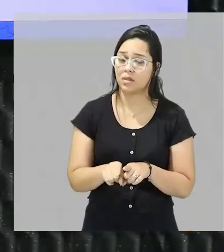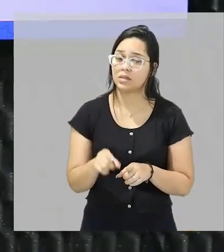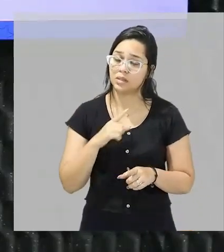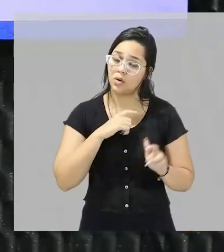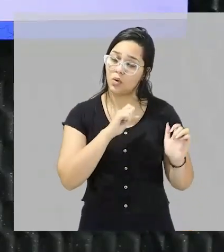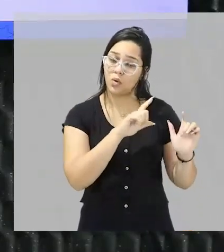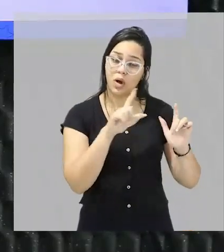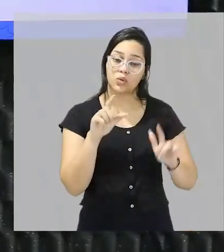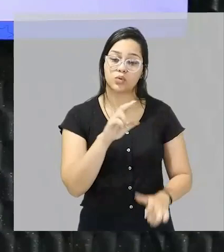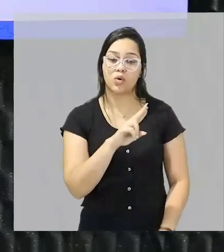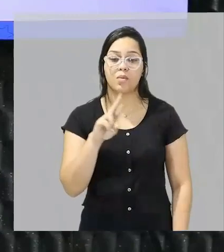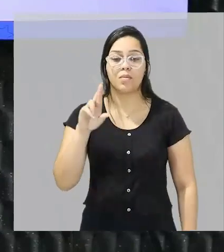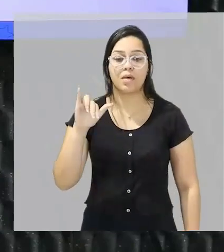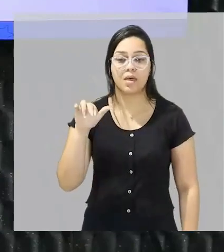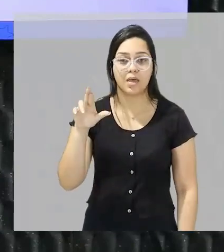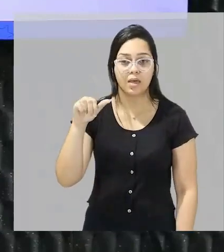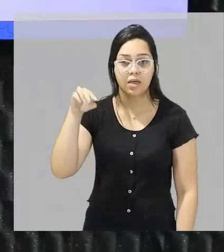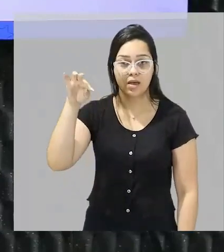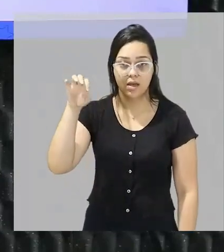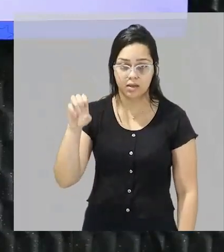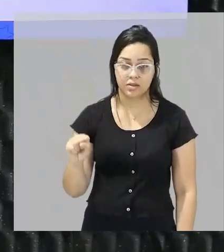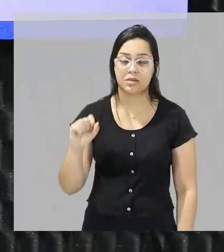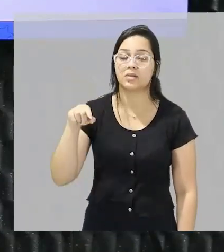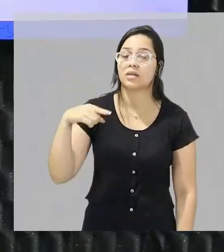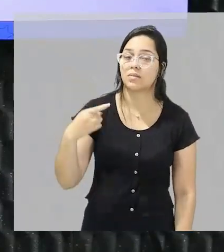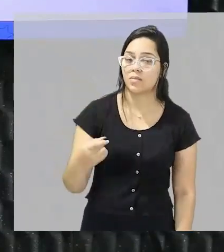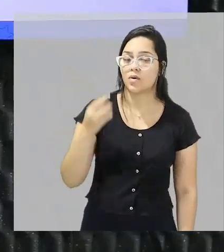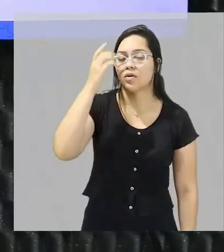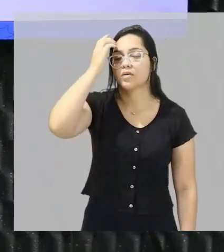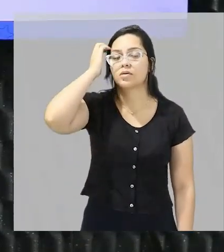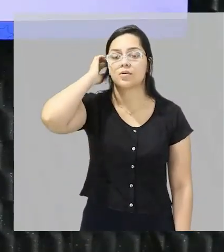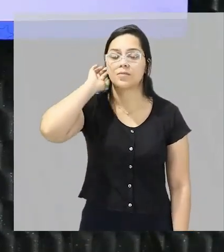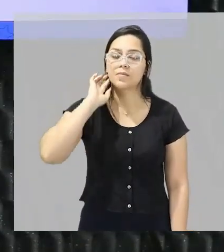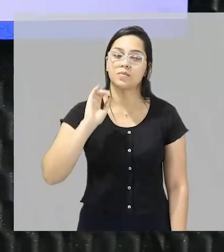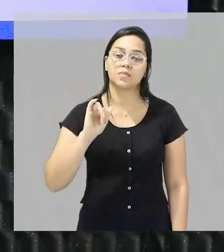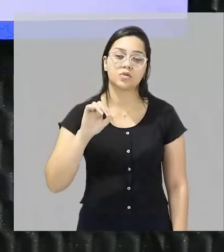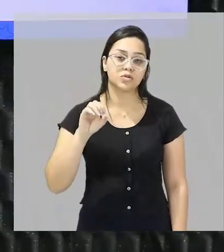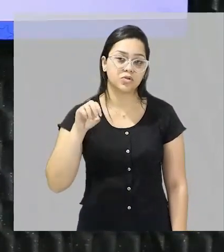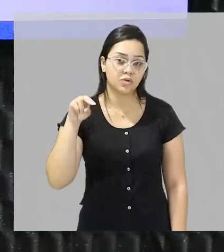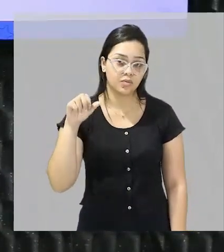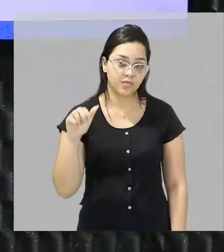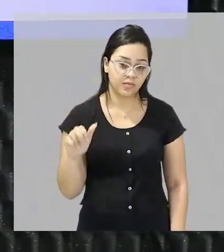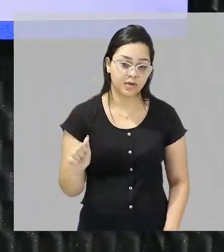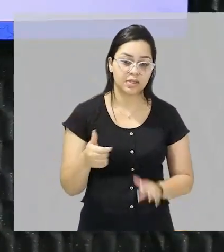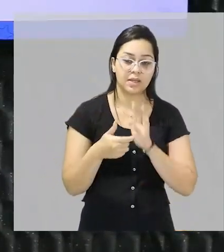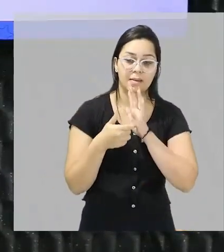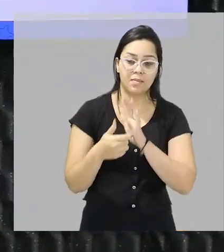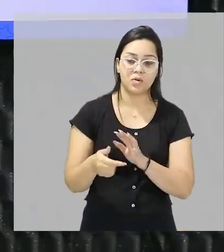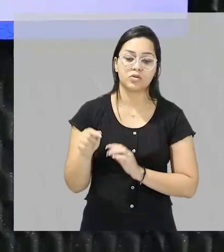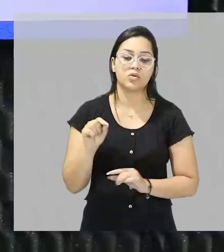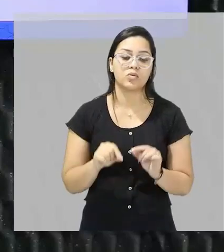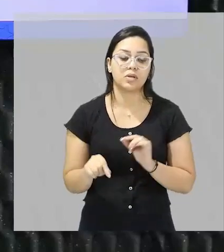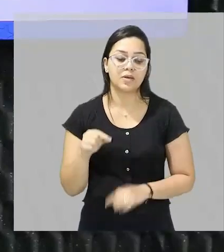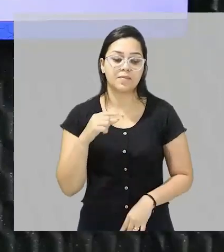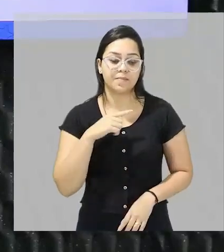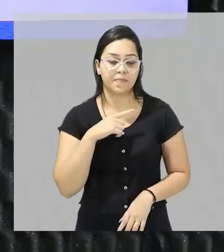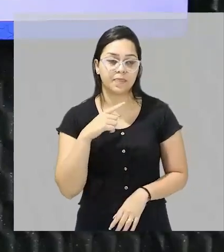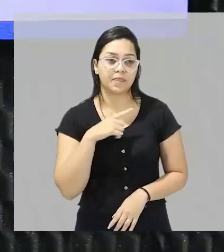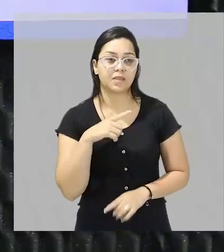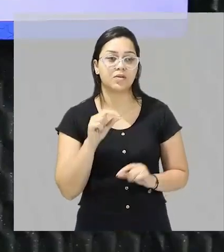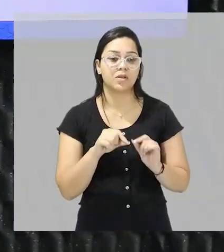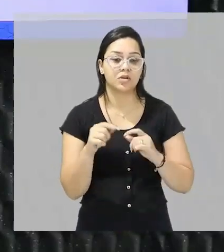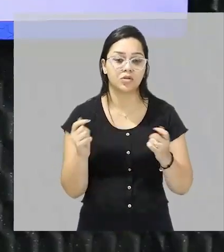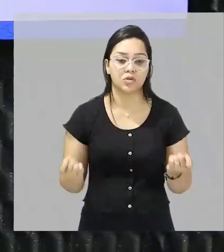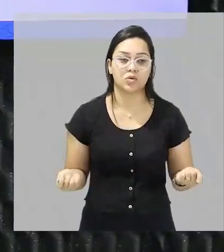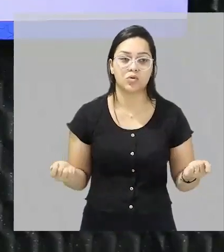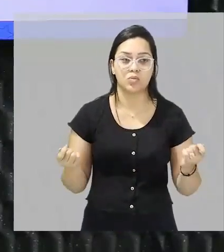essa realidade do Nordeste. Logo de cara, a Giovana mostra aos corretores que ela possui o quê?